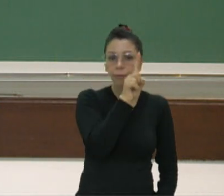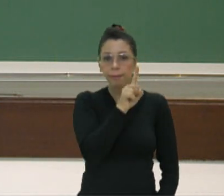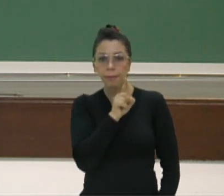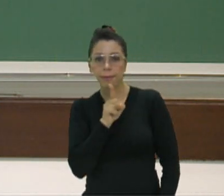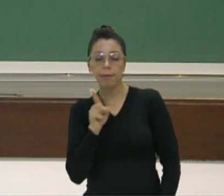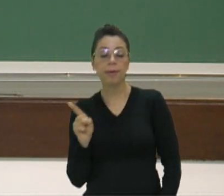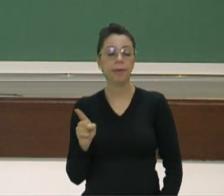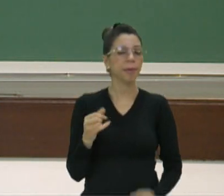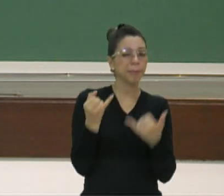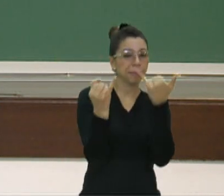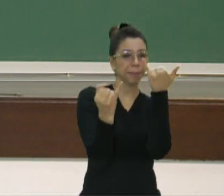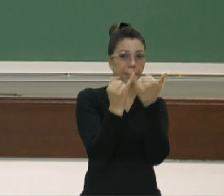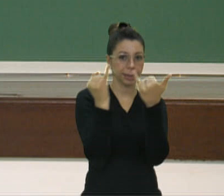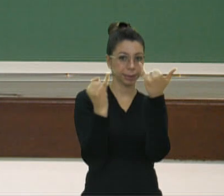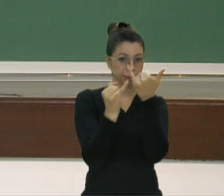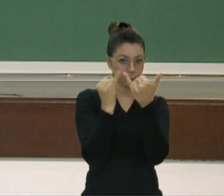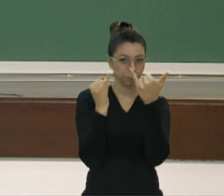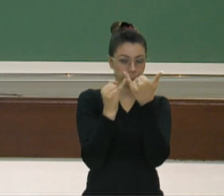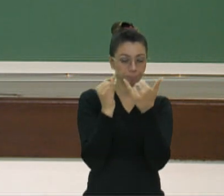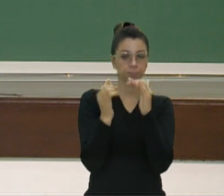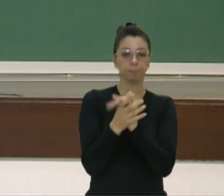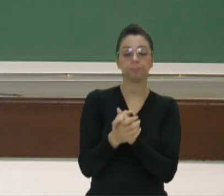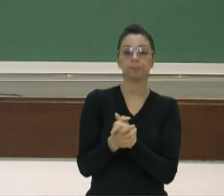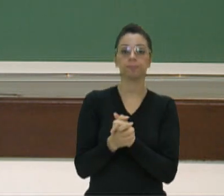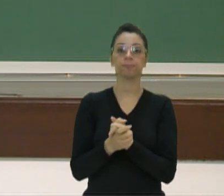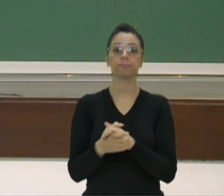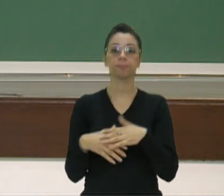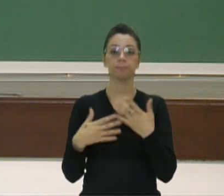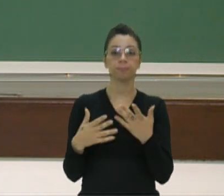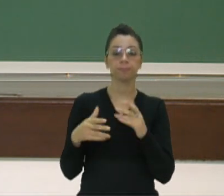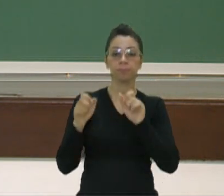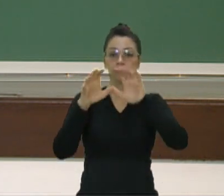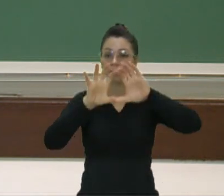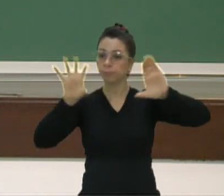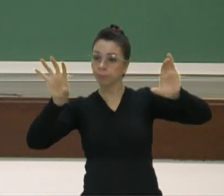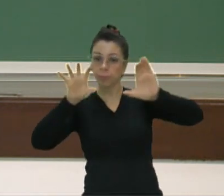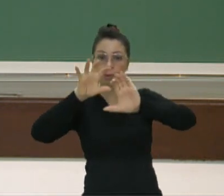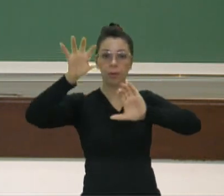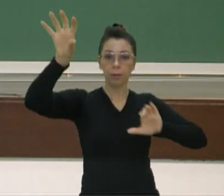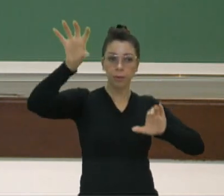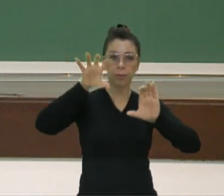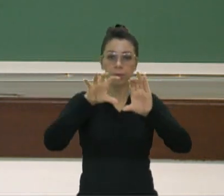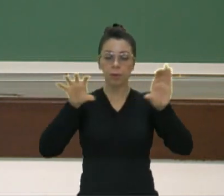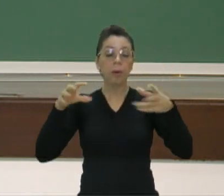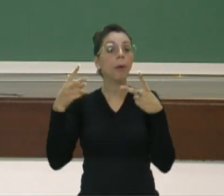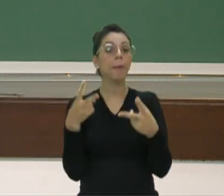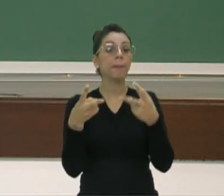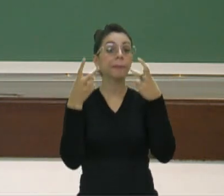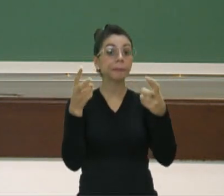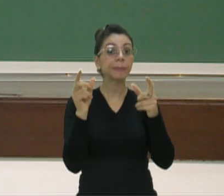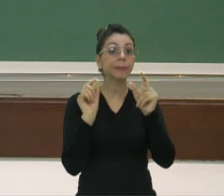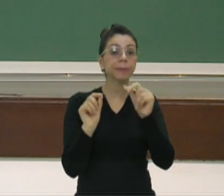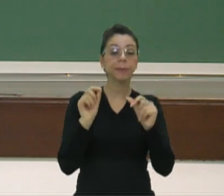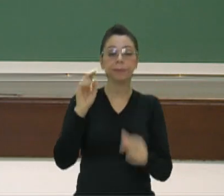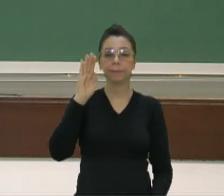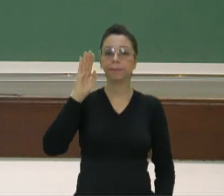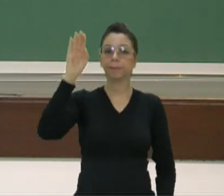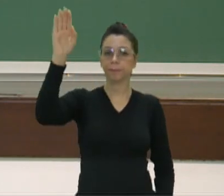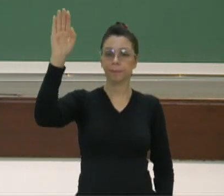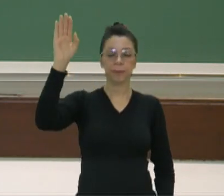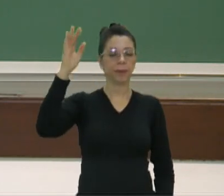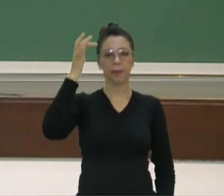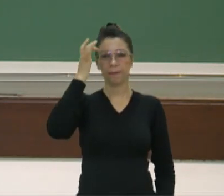quase idênticas, o que lhe dá uma neutralizada nas distâncias. Então, quando a gente observa, principalmente um